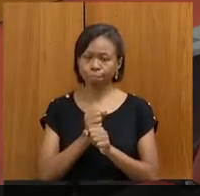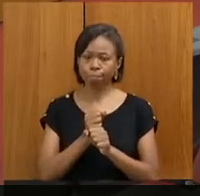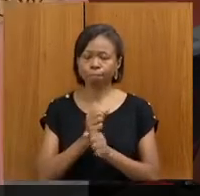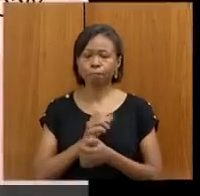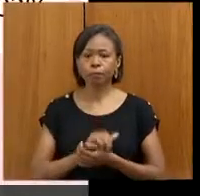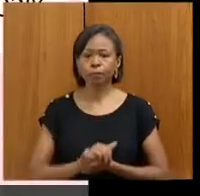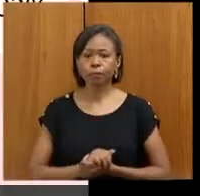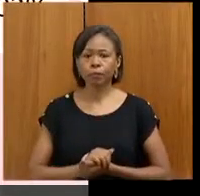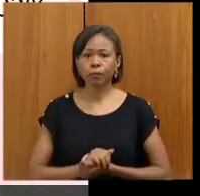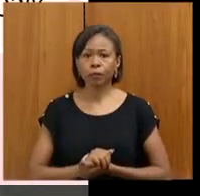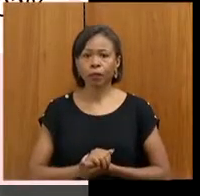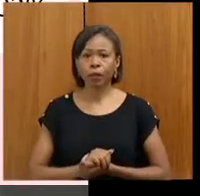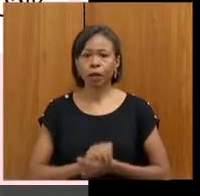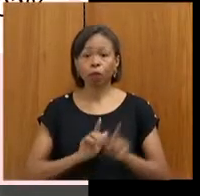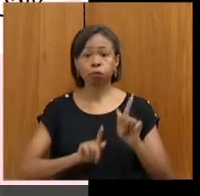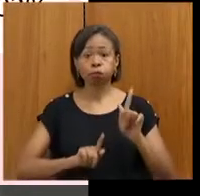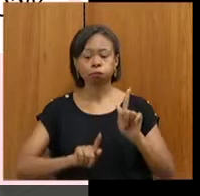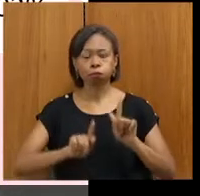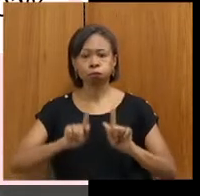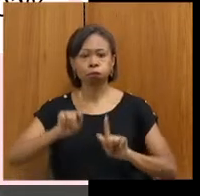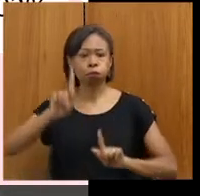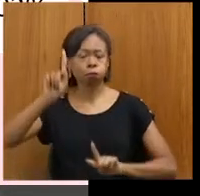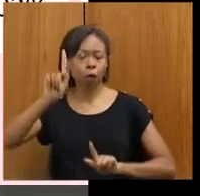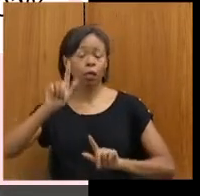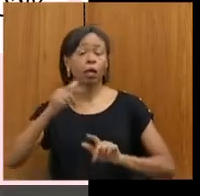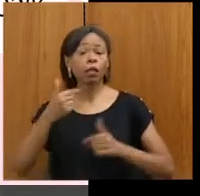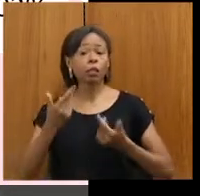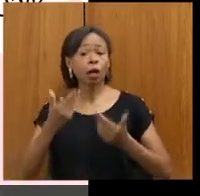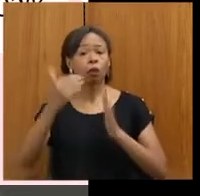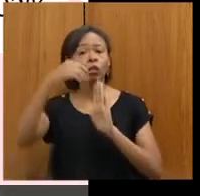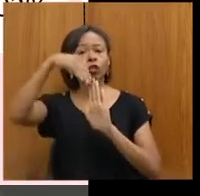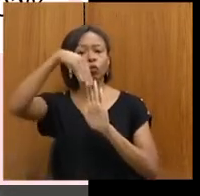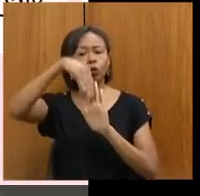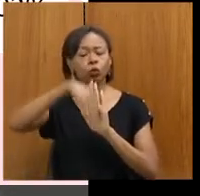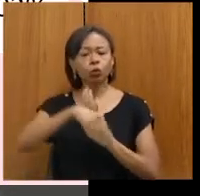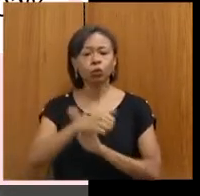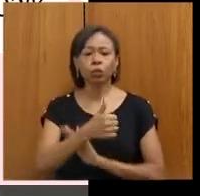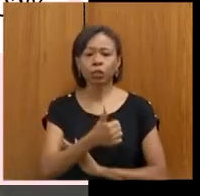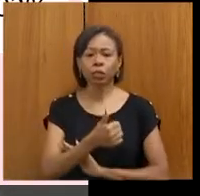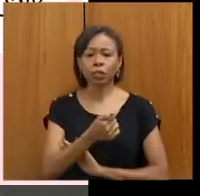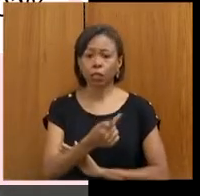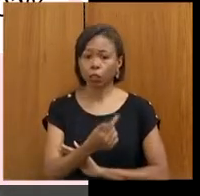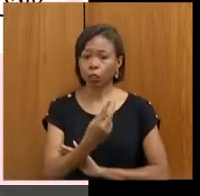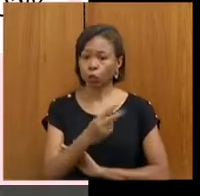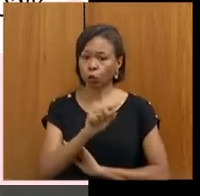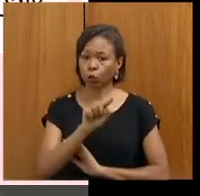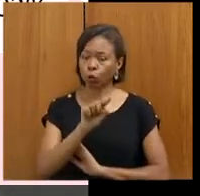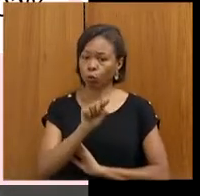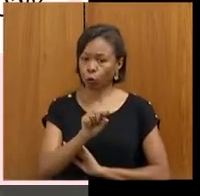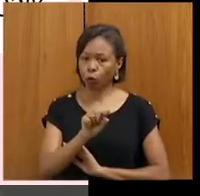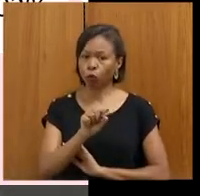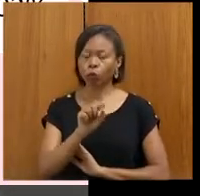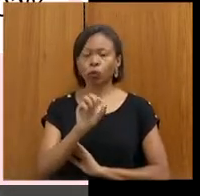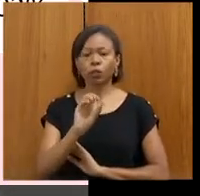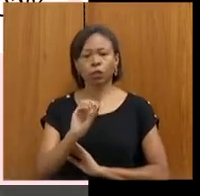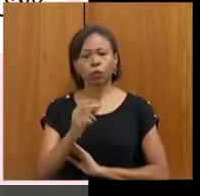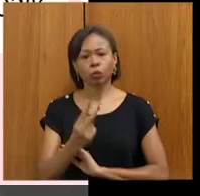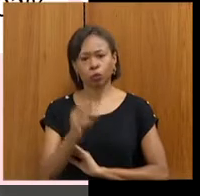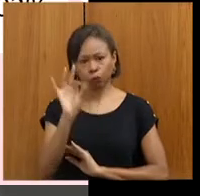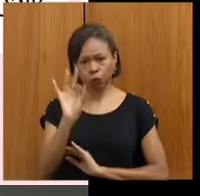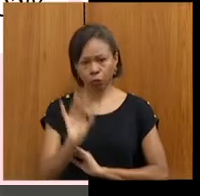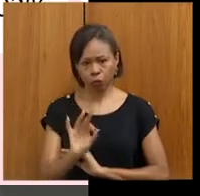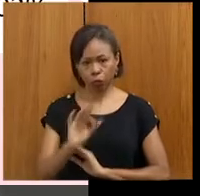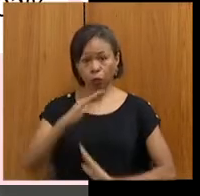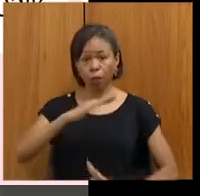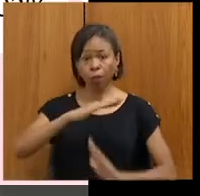em função da evolução da receita houve uma queda para 162. Zero dois por cento ou seja